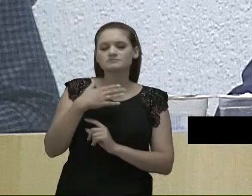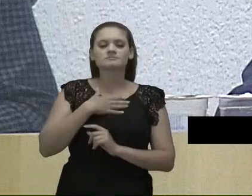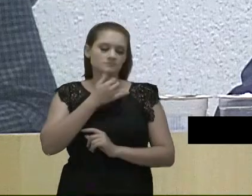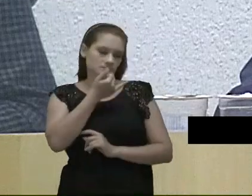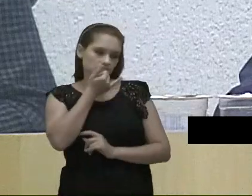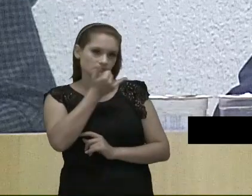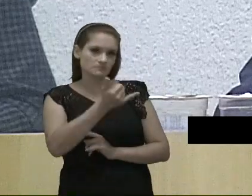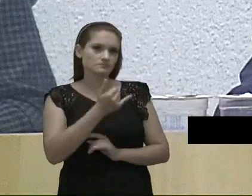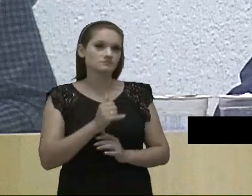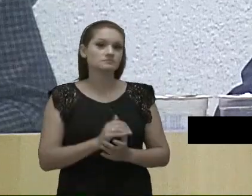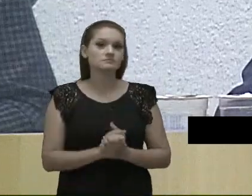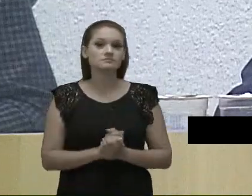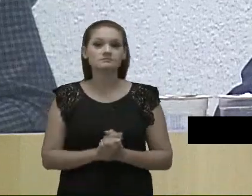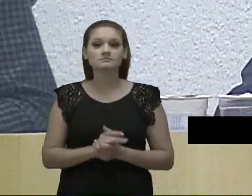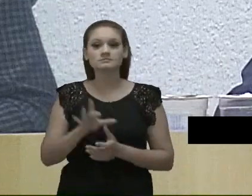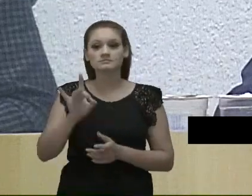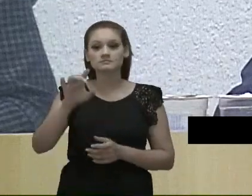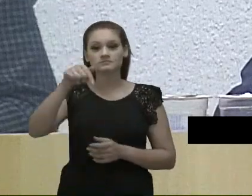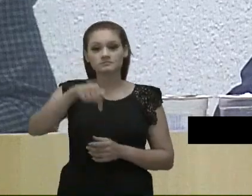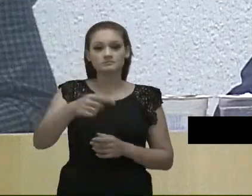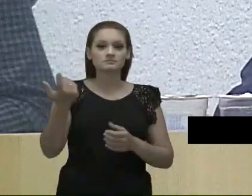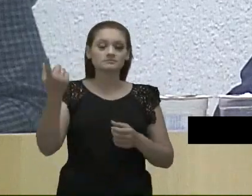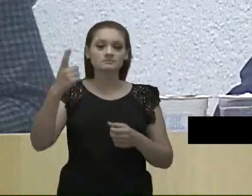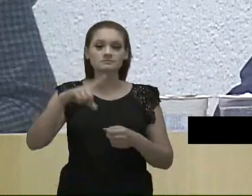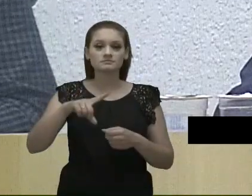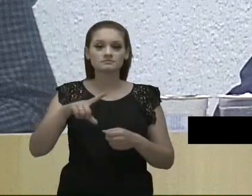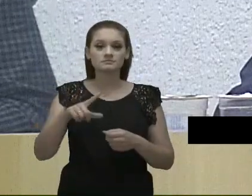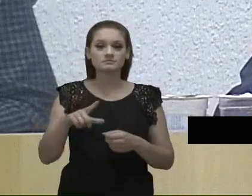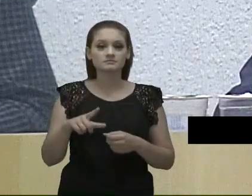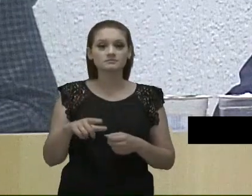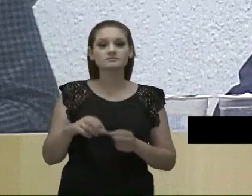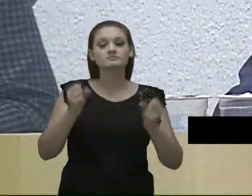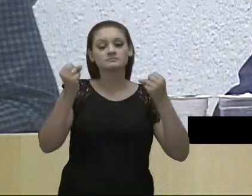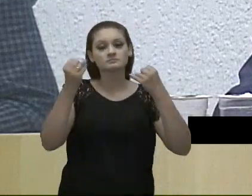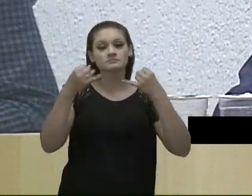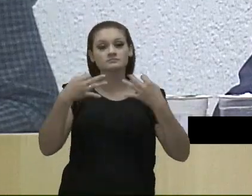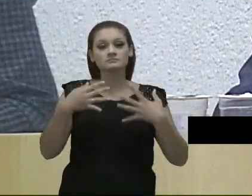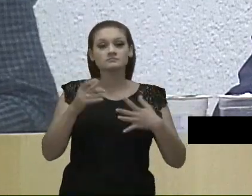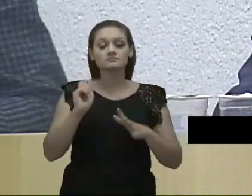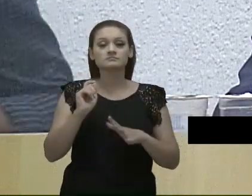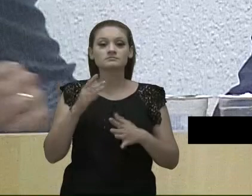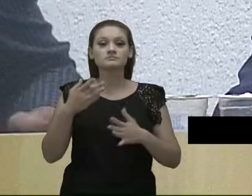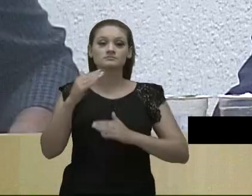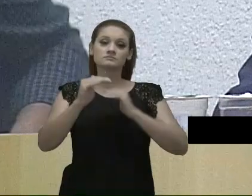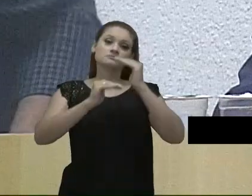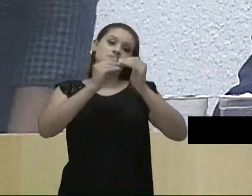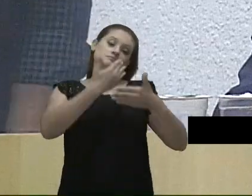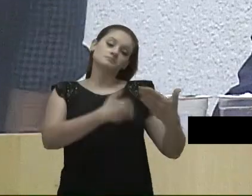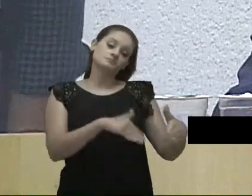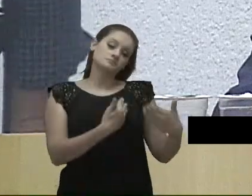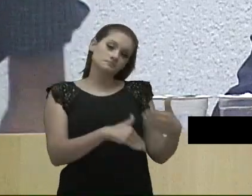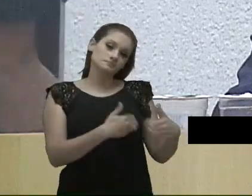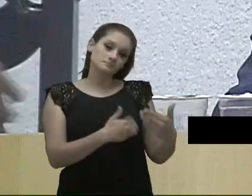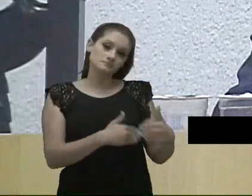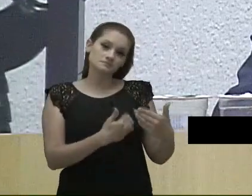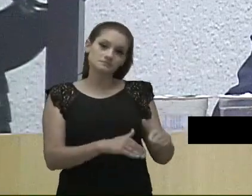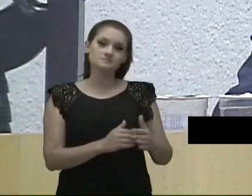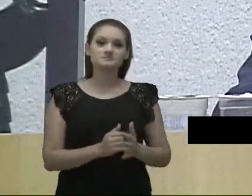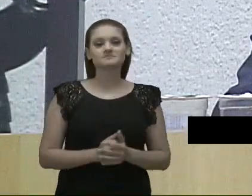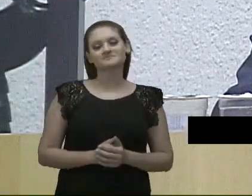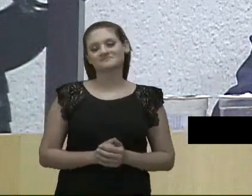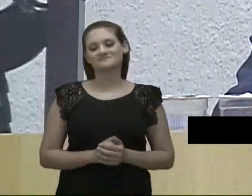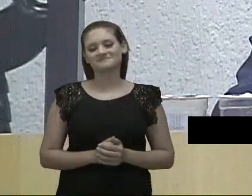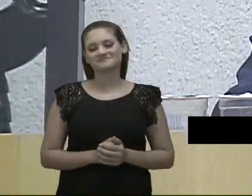perdoa, tá bom? A senhora só está aqui novamente para prestar alguns esclarecimentos no que tange ao processo seletivo,